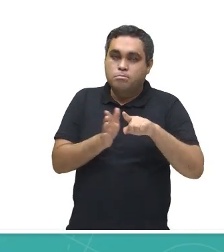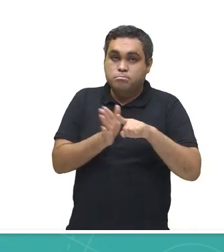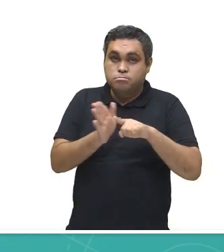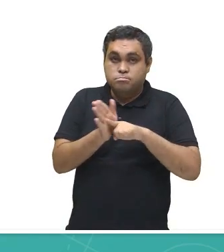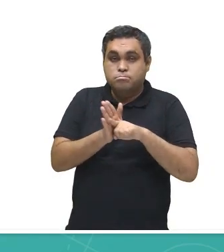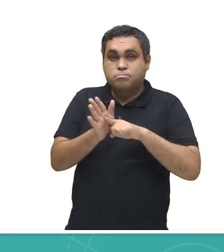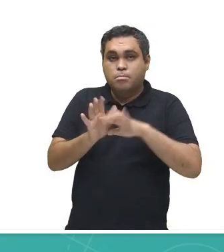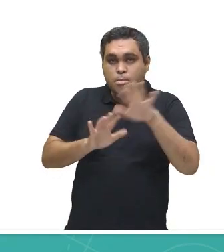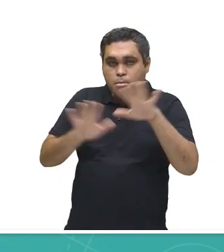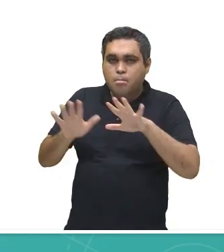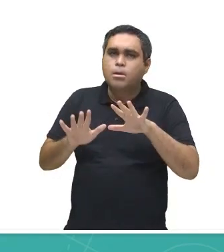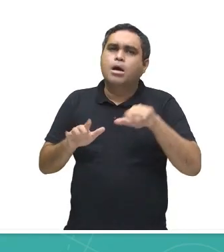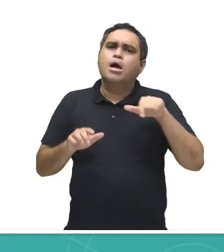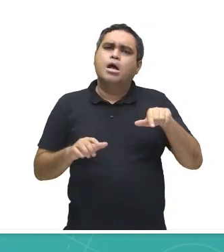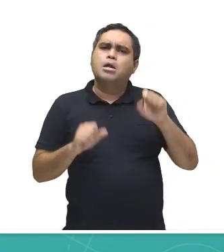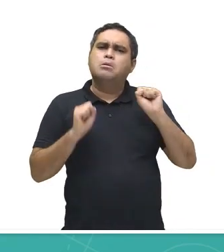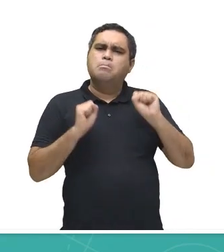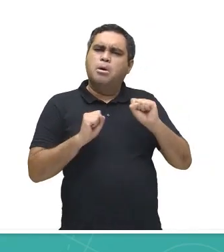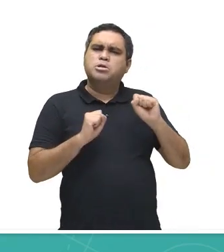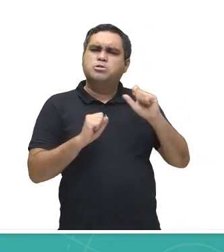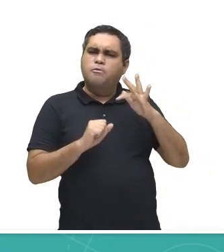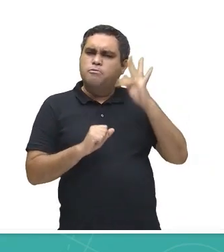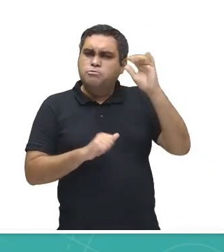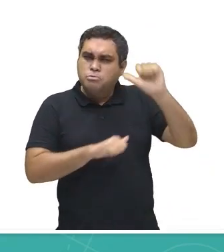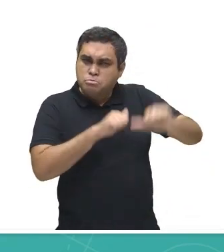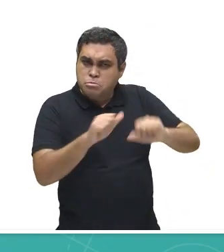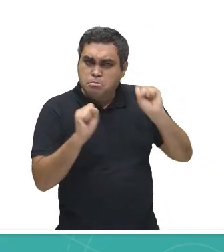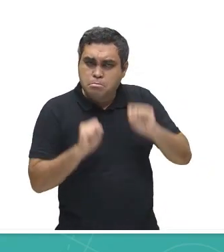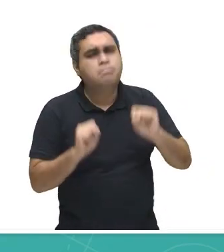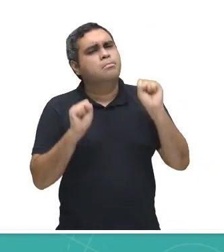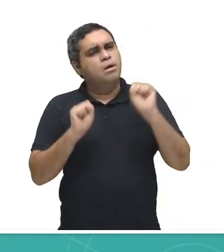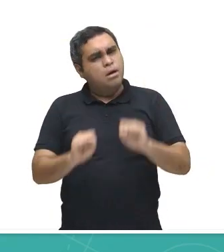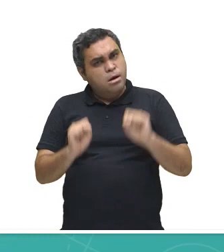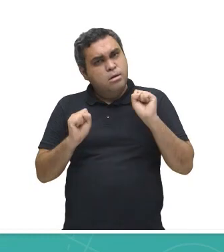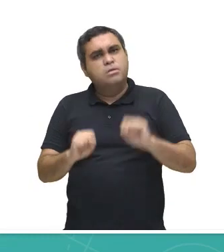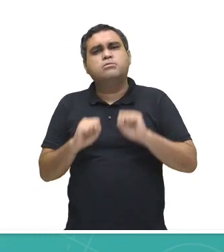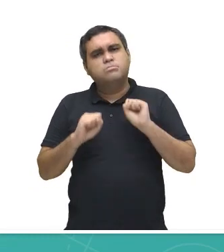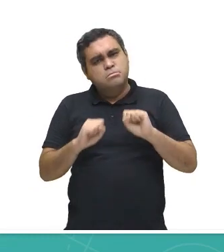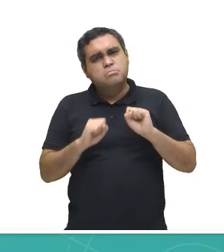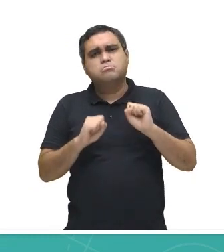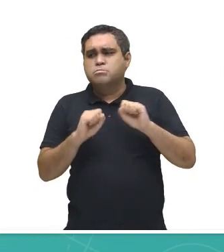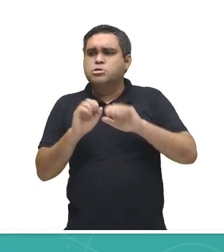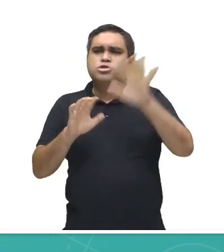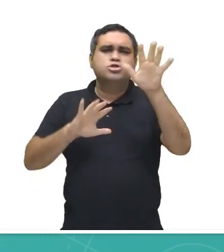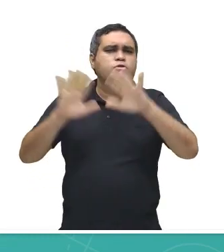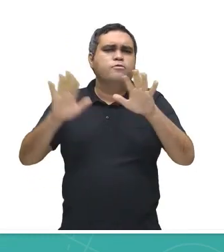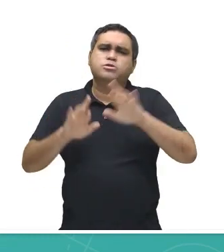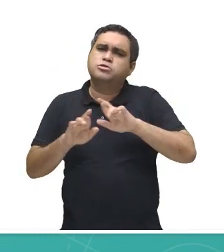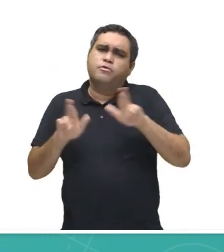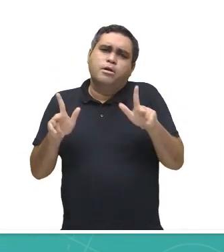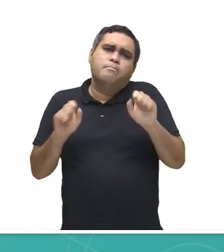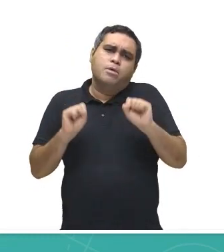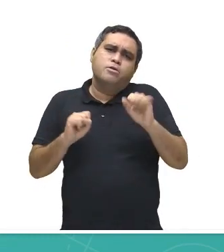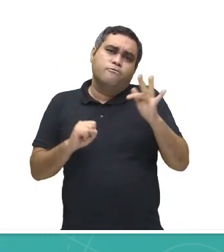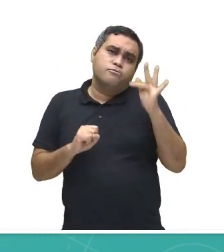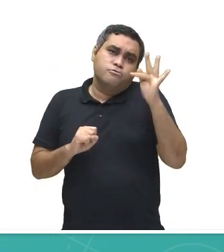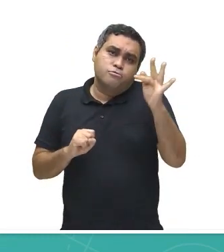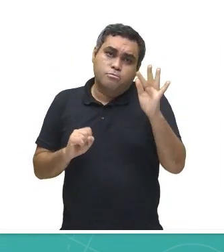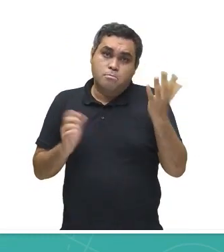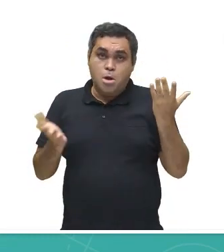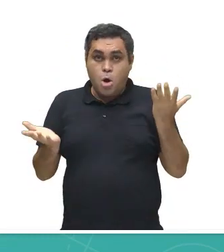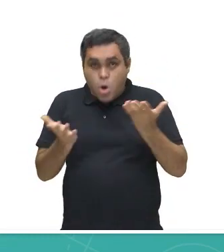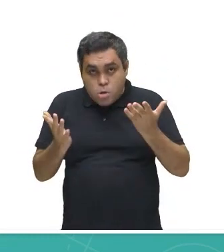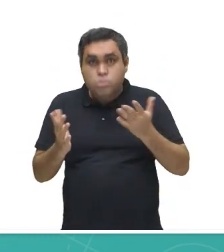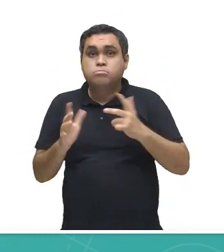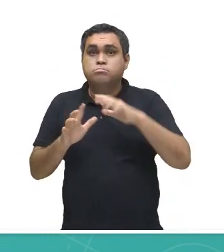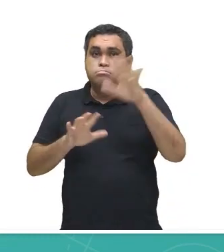reveja todas essas características dos estados e formem outras regiões. não é mesmo? Então, a gente verifica essa divisão aí